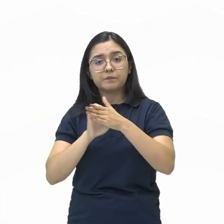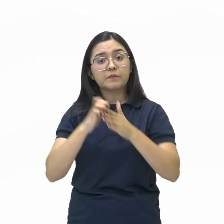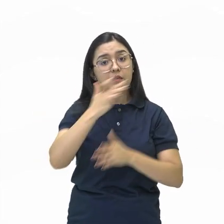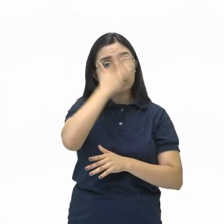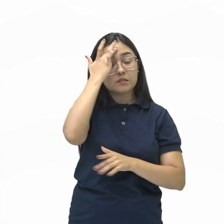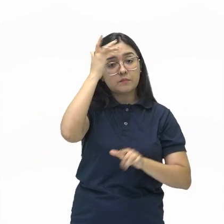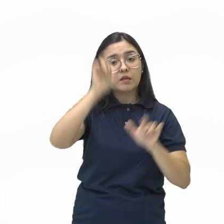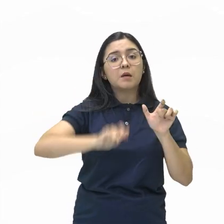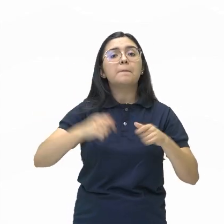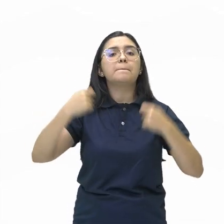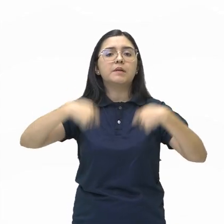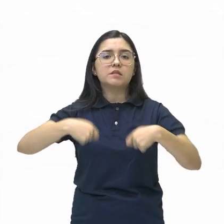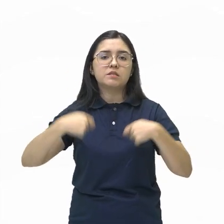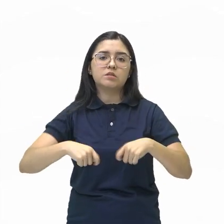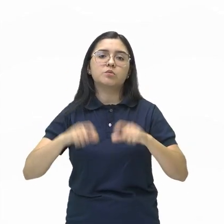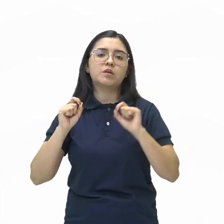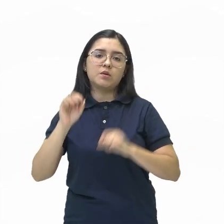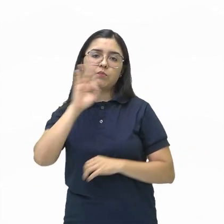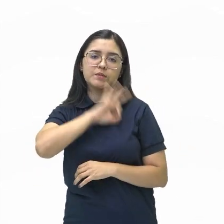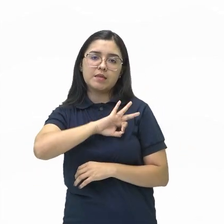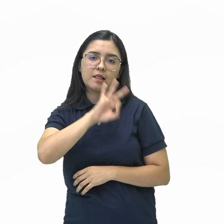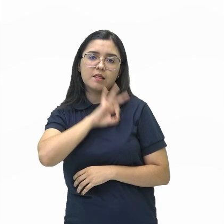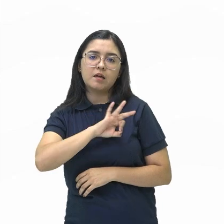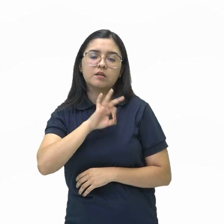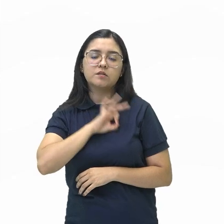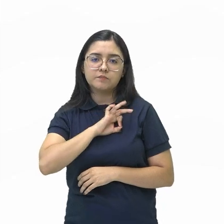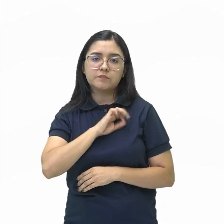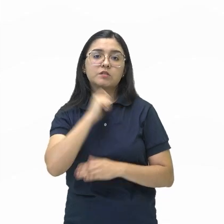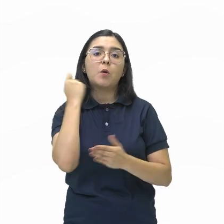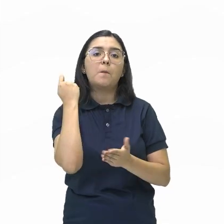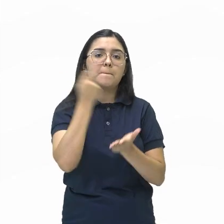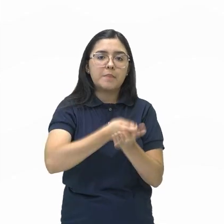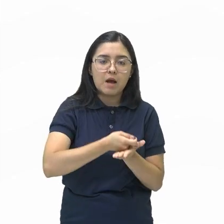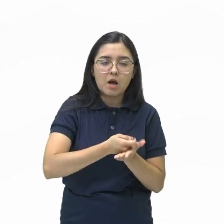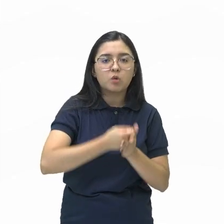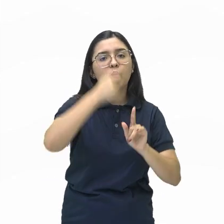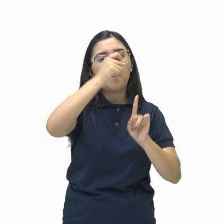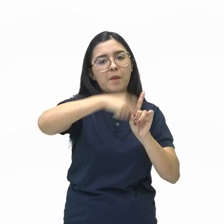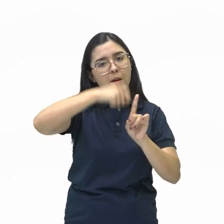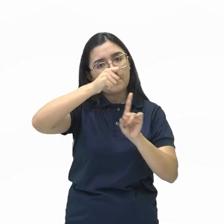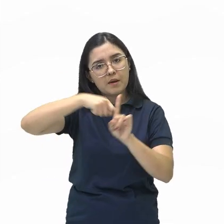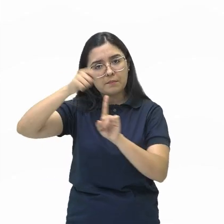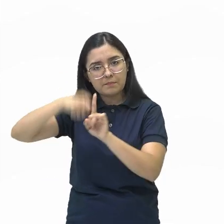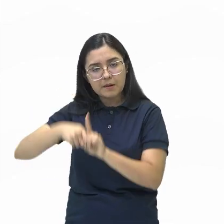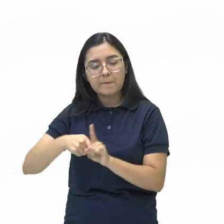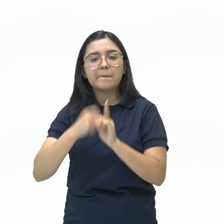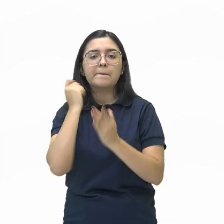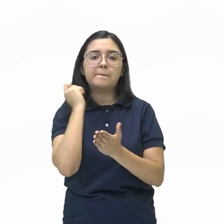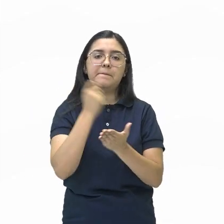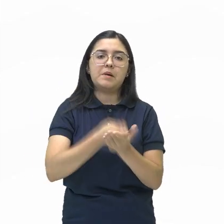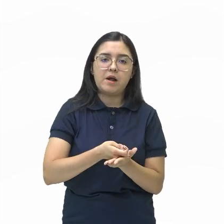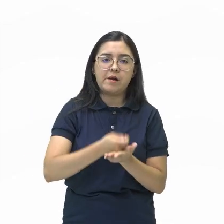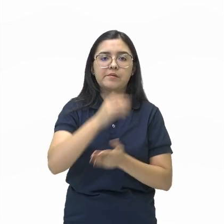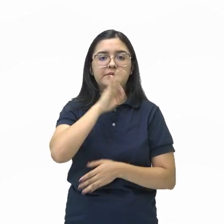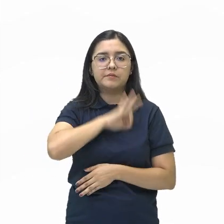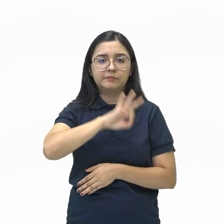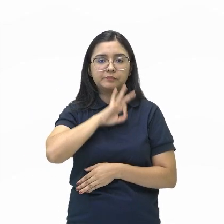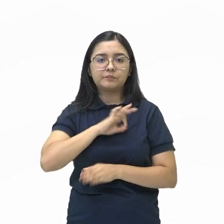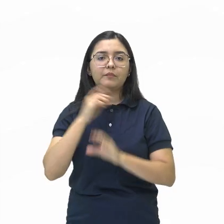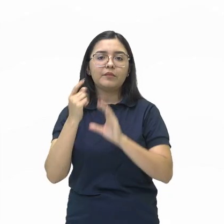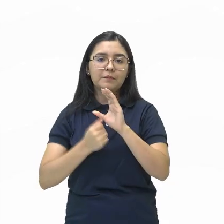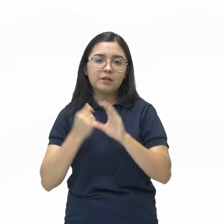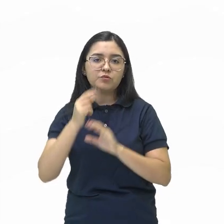trabalhadores dependem do salário, que são pagos, né, mensalmente, né, no nosso caso, mensalmente pelos